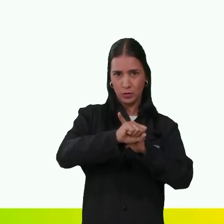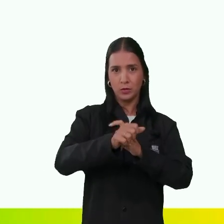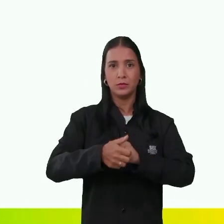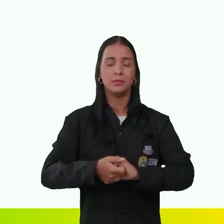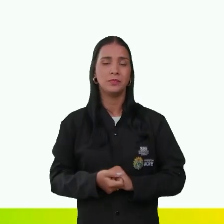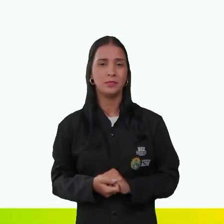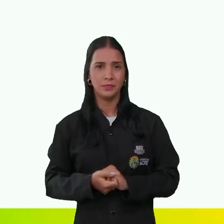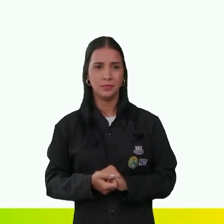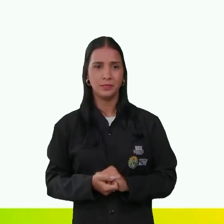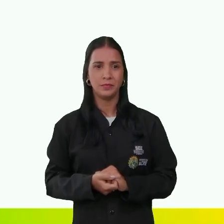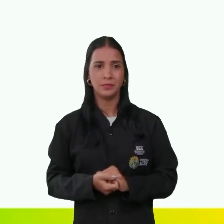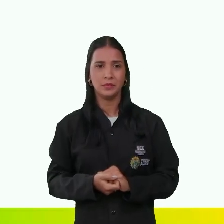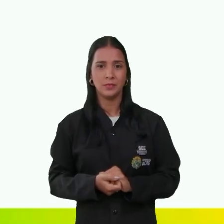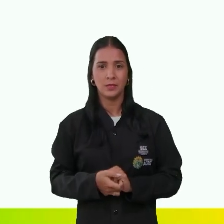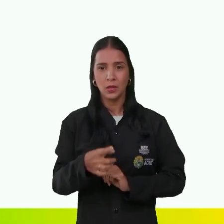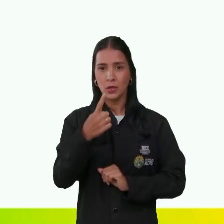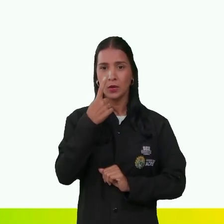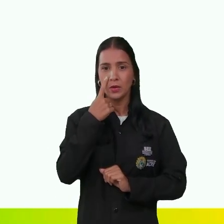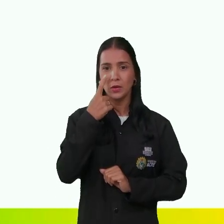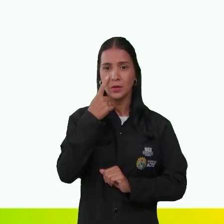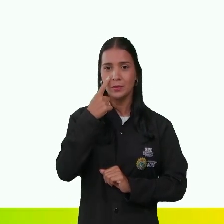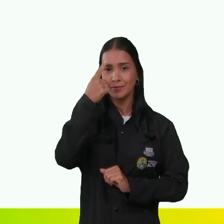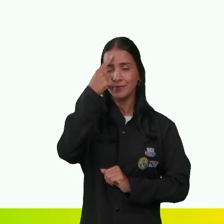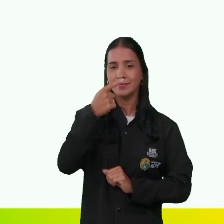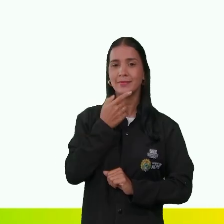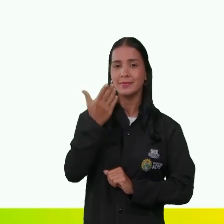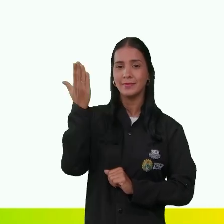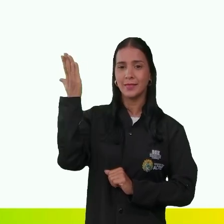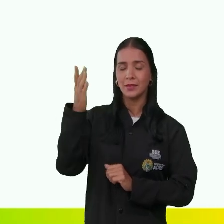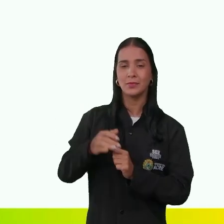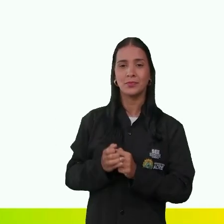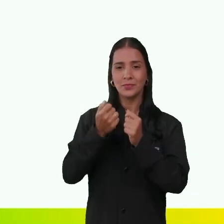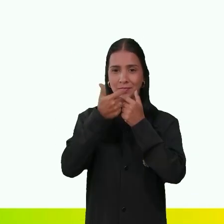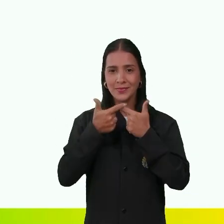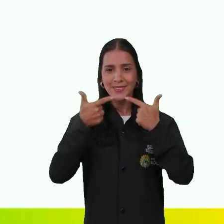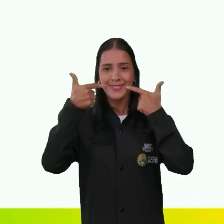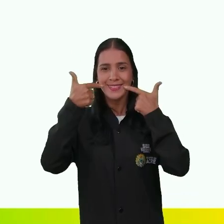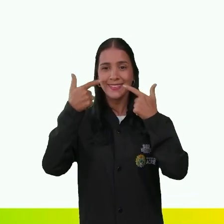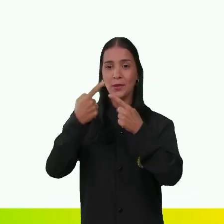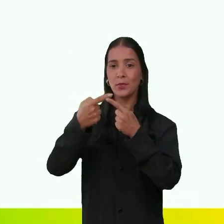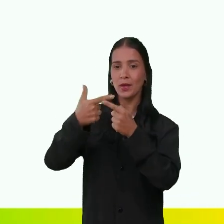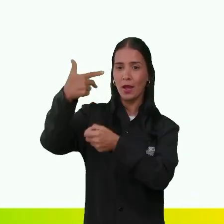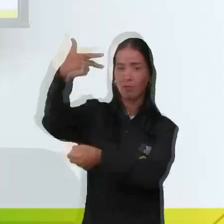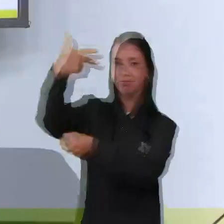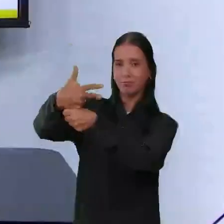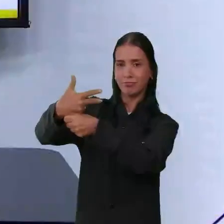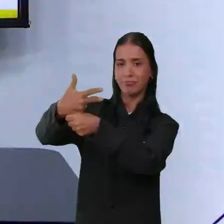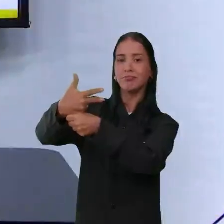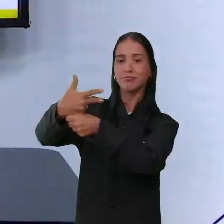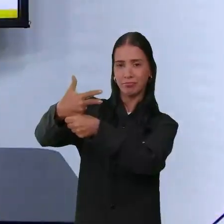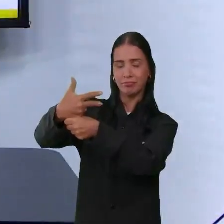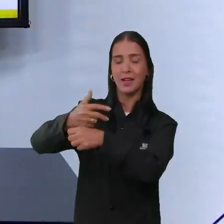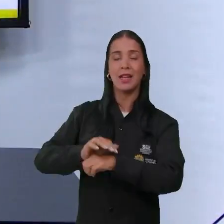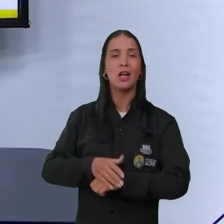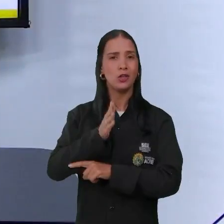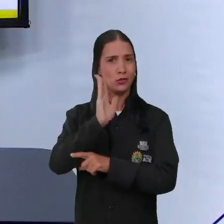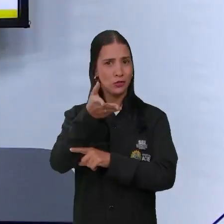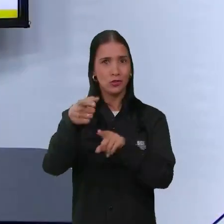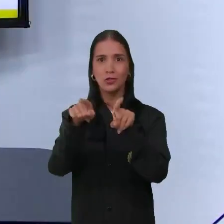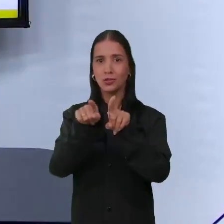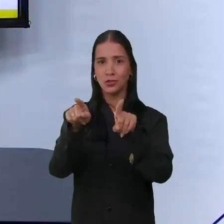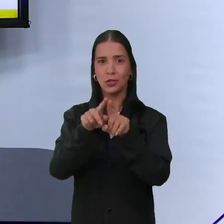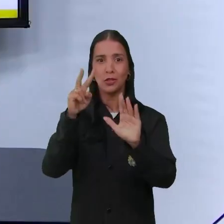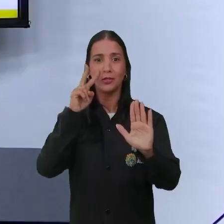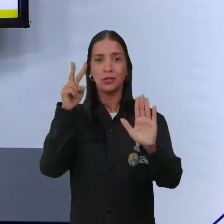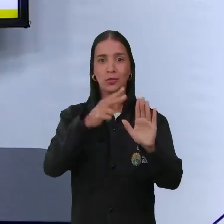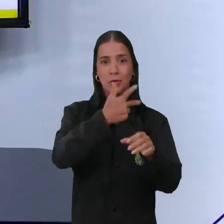de imediato uma imagem: sorria, você está sendo filmado. Eu já vi também algumas imagens que diz o seguinte: